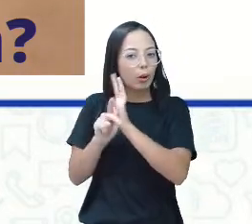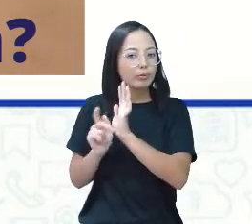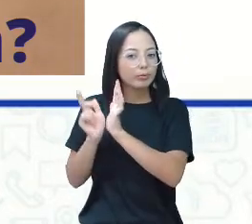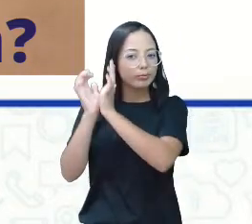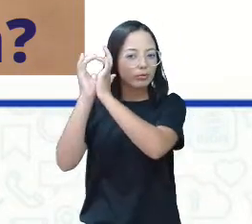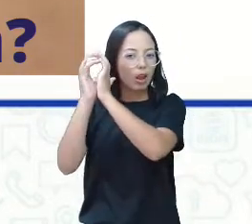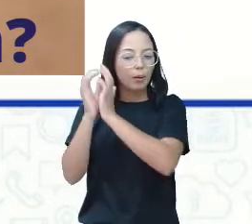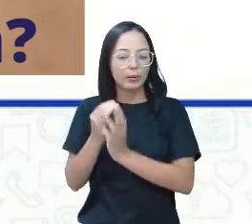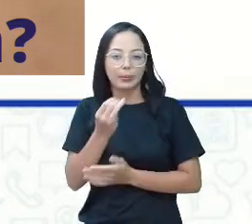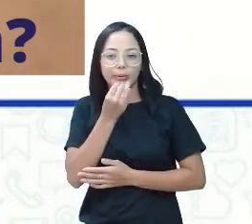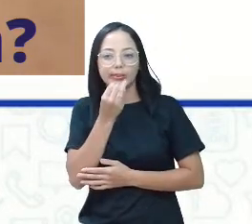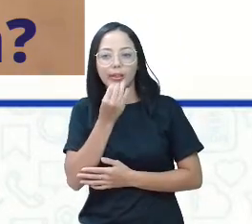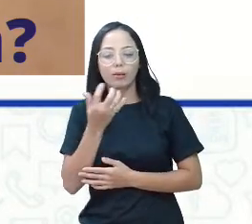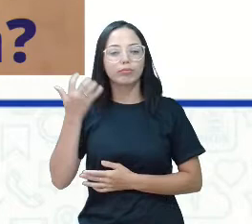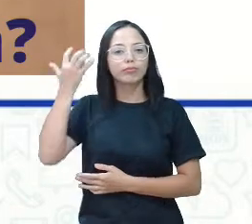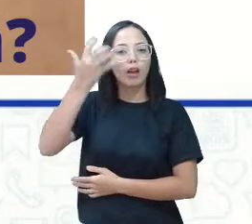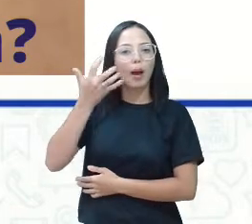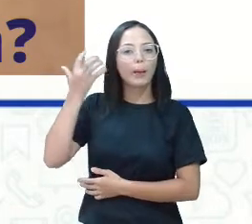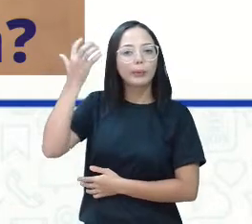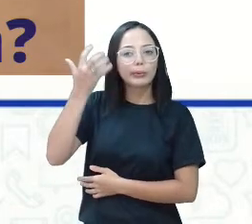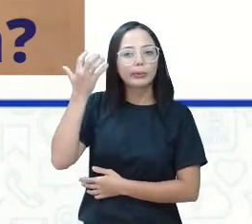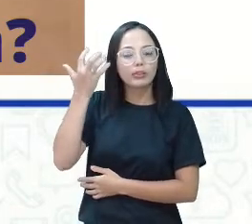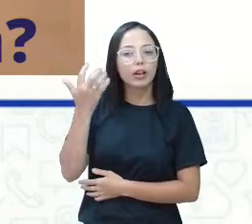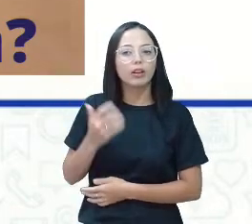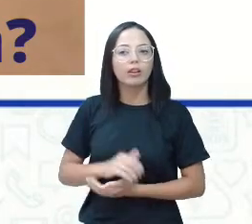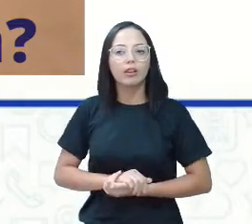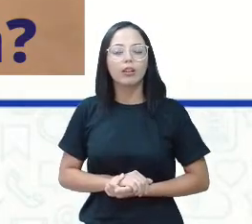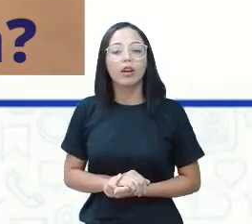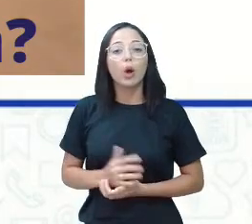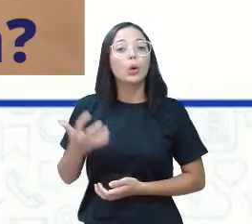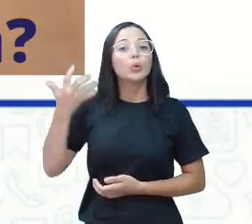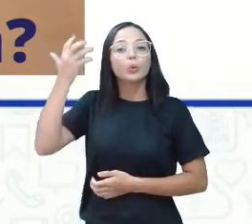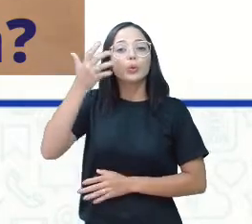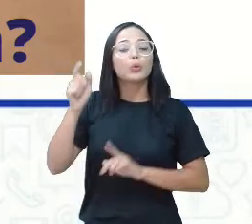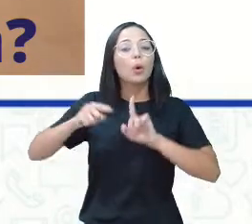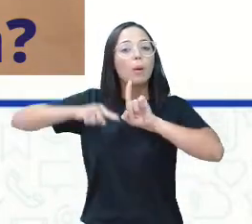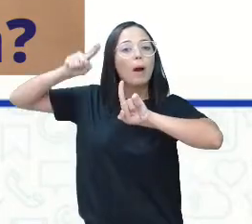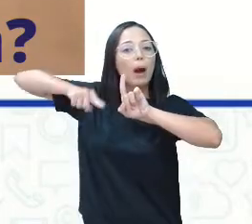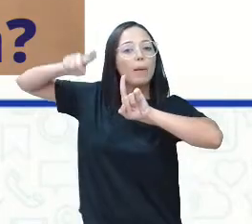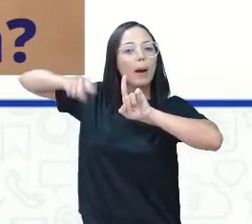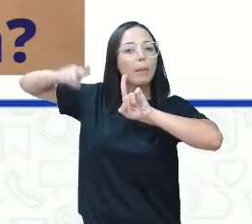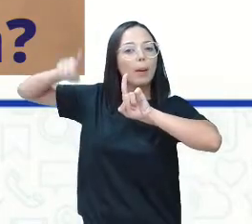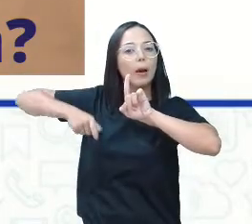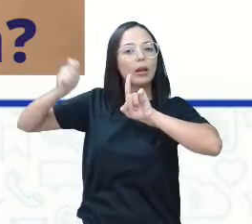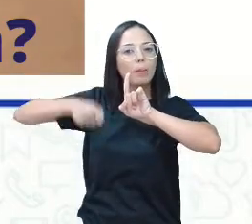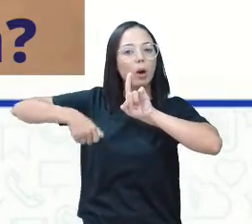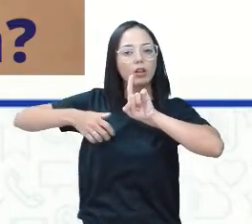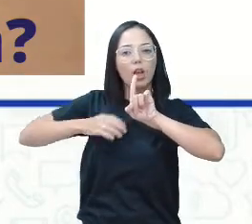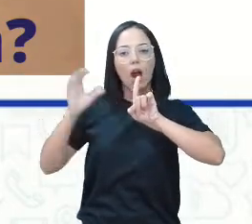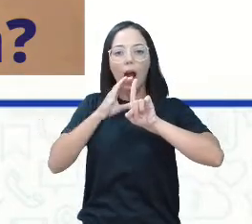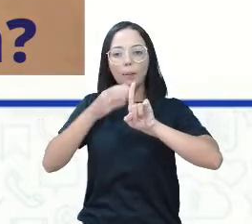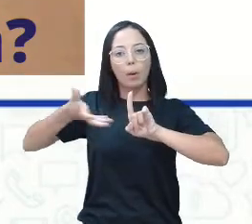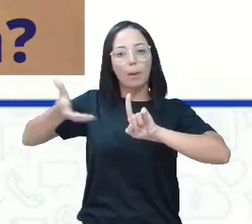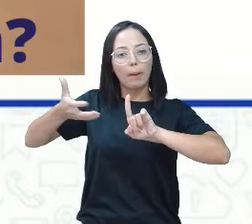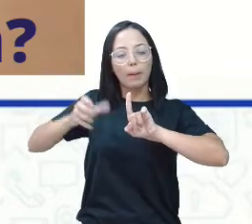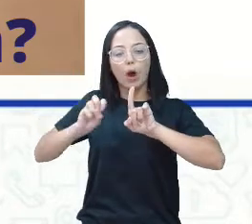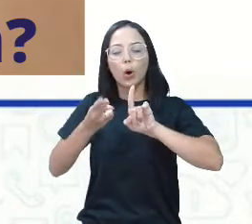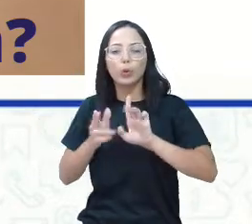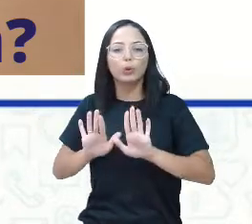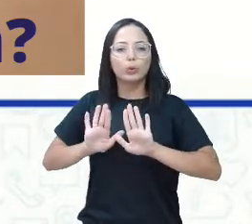Por exemplo, como a música ou fala. O som é uma onda de pressão que pode vibrar rápido ou